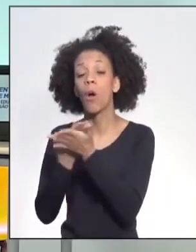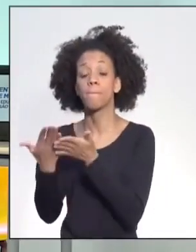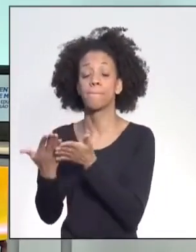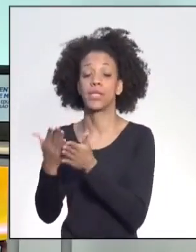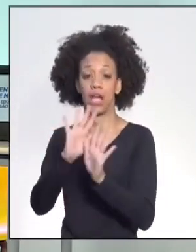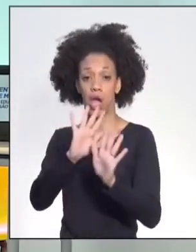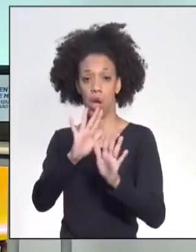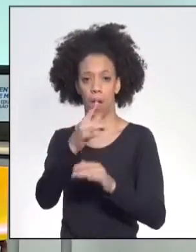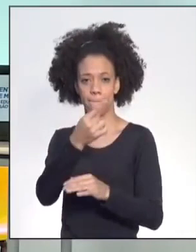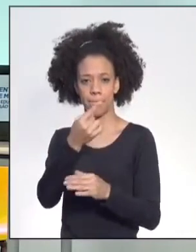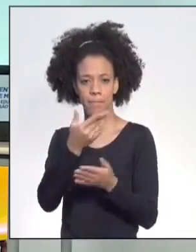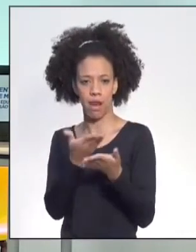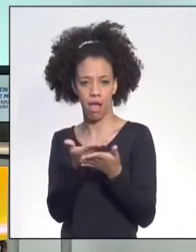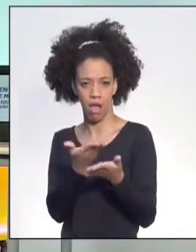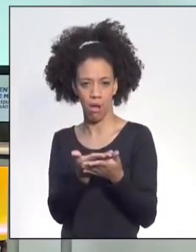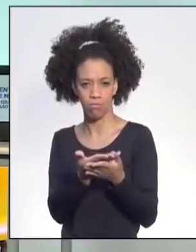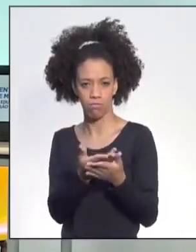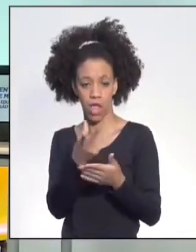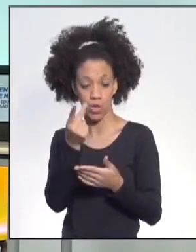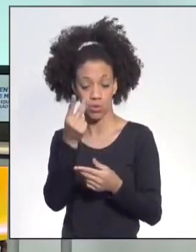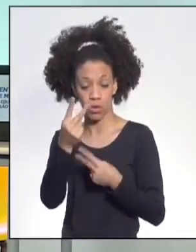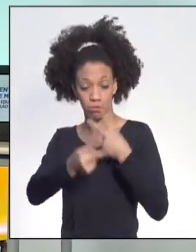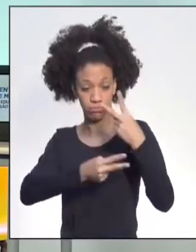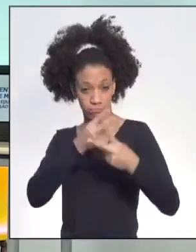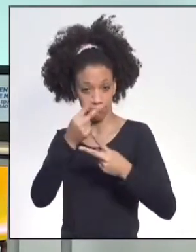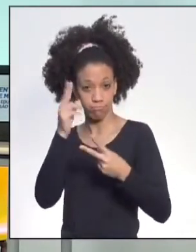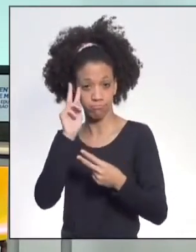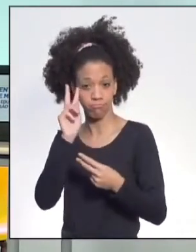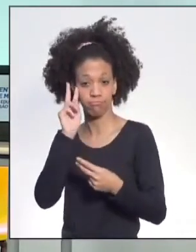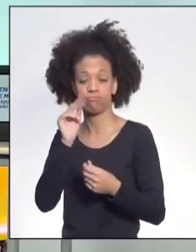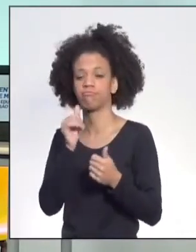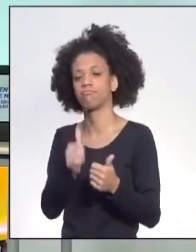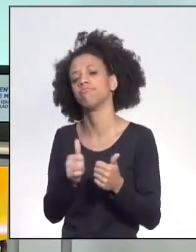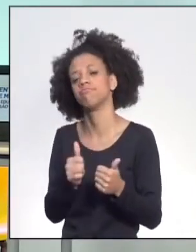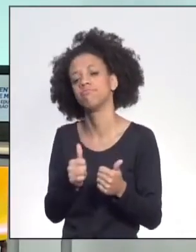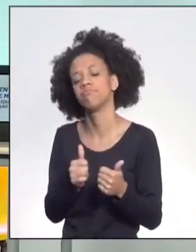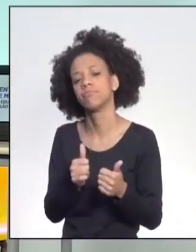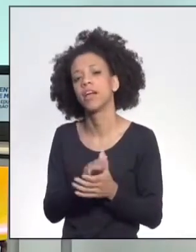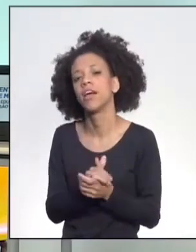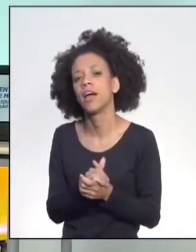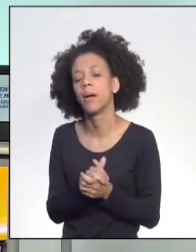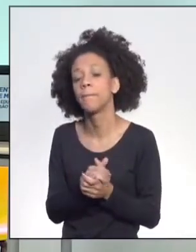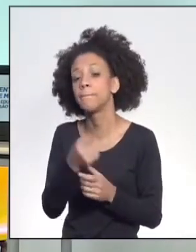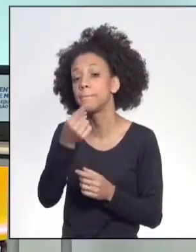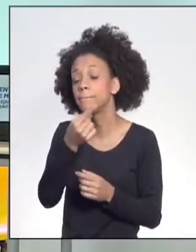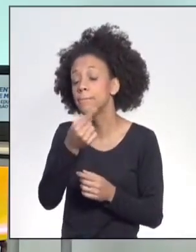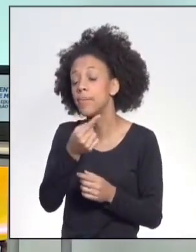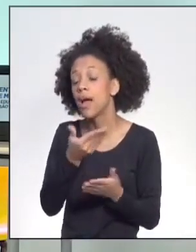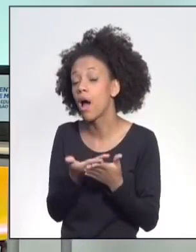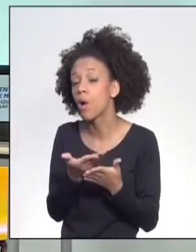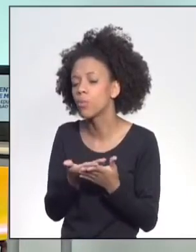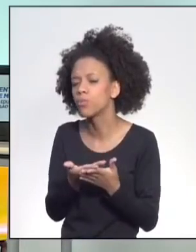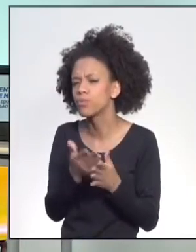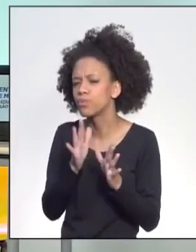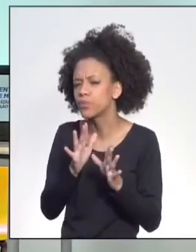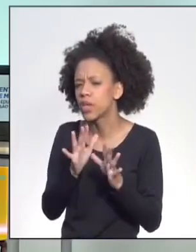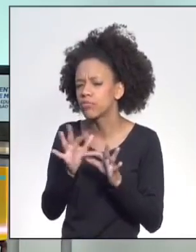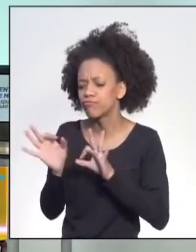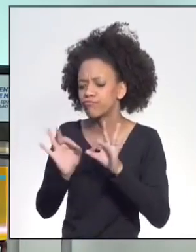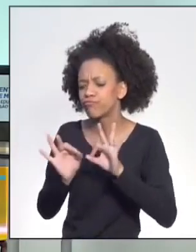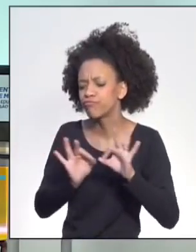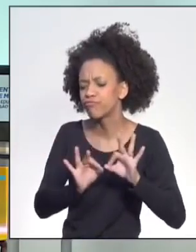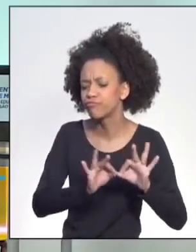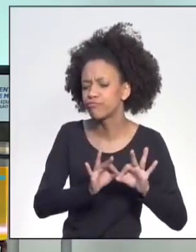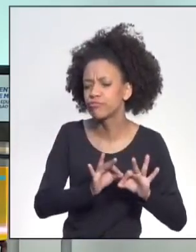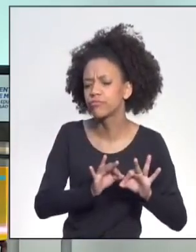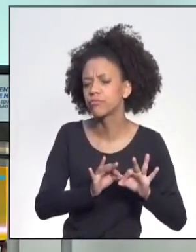é a primeira aula do 2º bimestre de História, está bem? Primeira aula do 2º bimestre. Eu vou fazer um apanhado geral do que foi